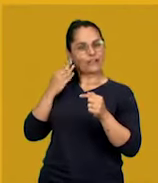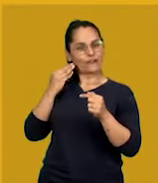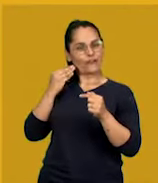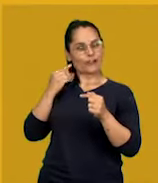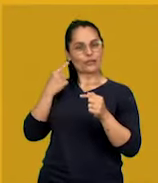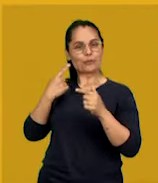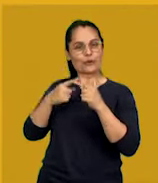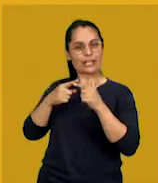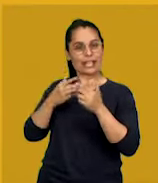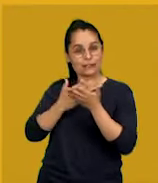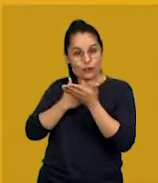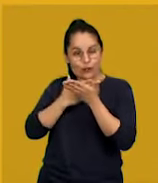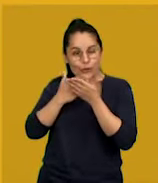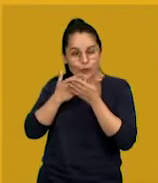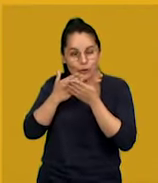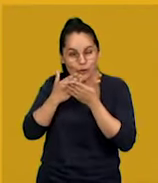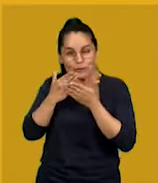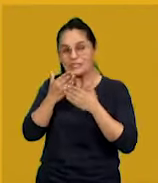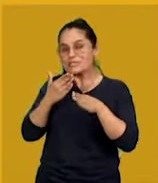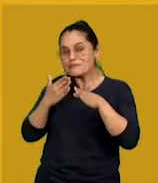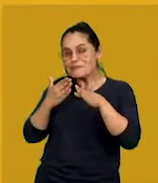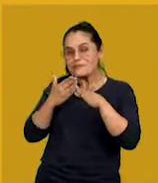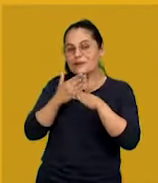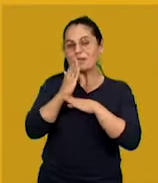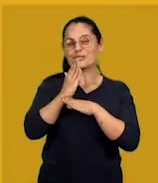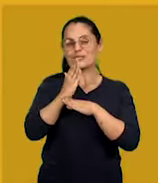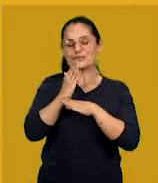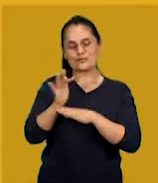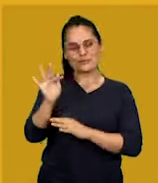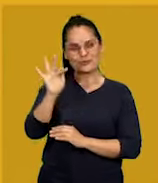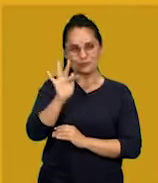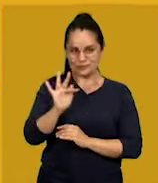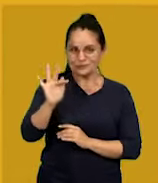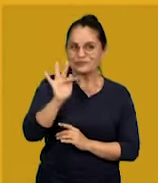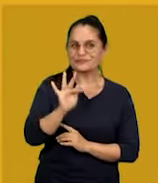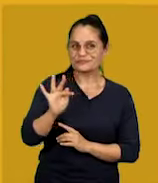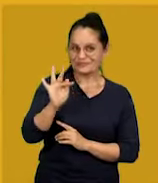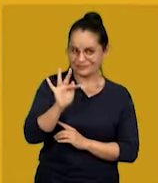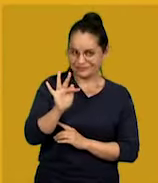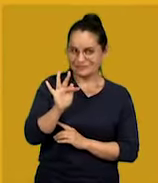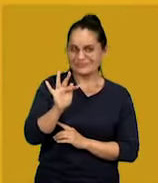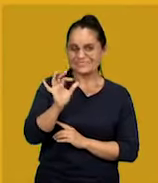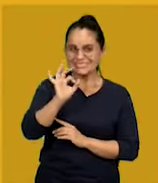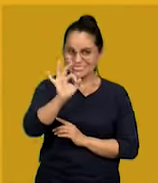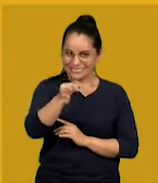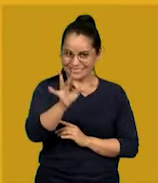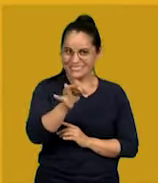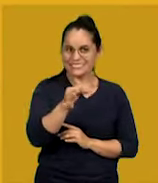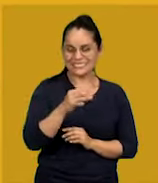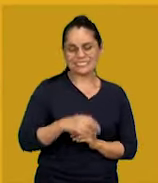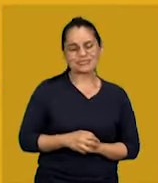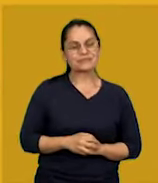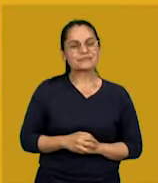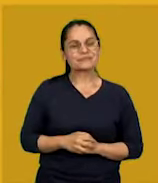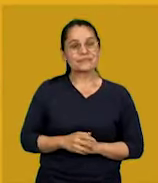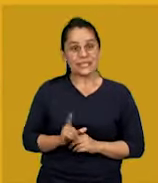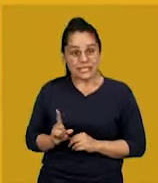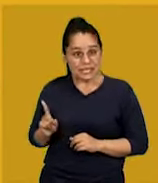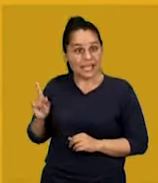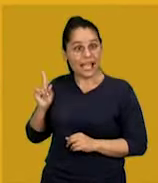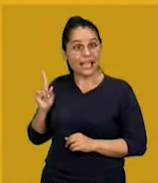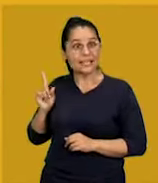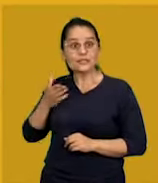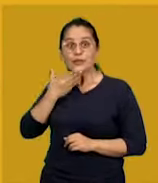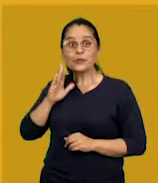foto anterior a gente estava falando sobre quando o aluno entra na universidade. E essa foto